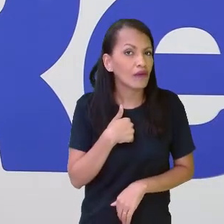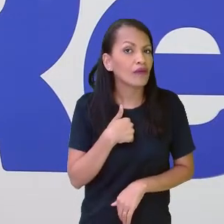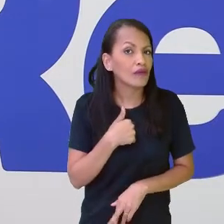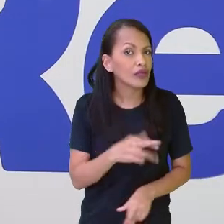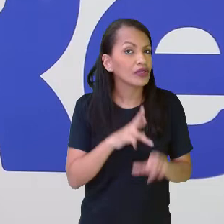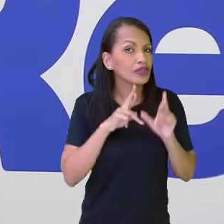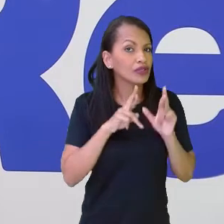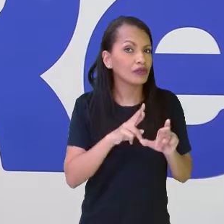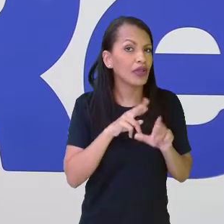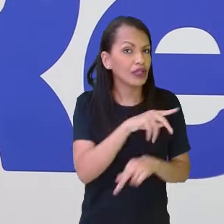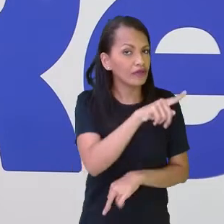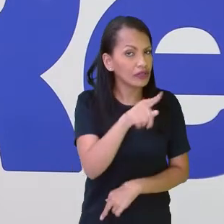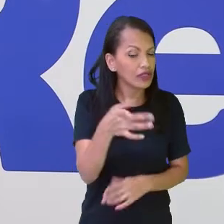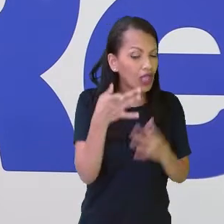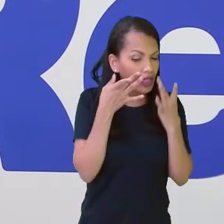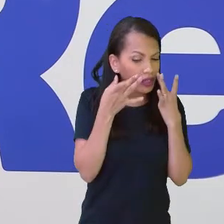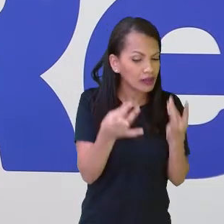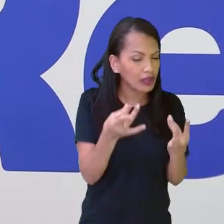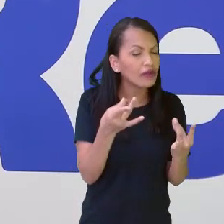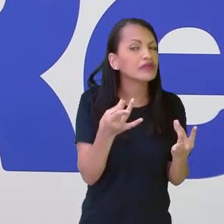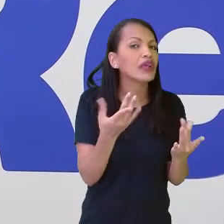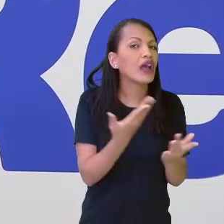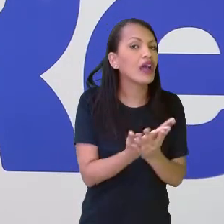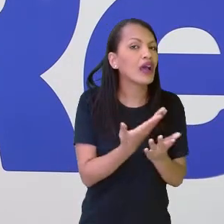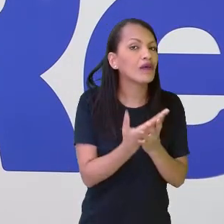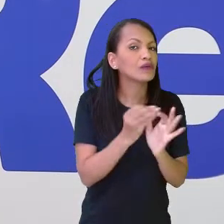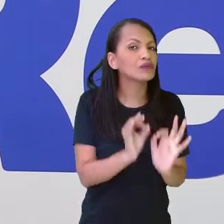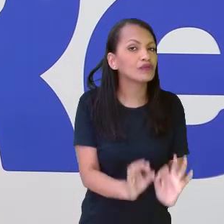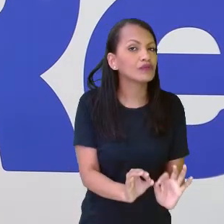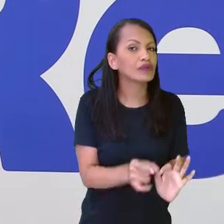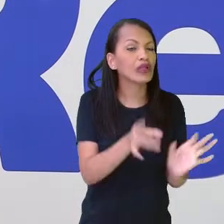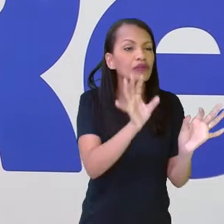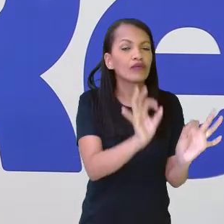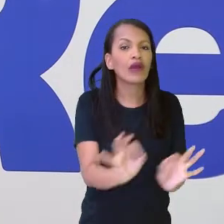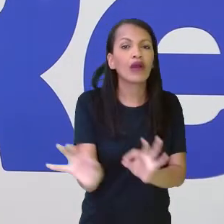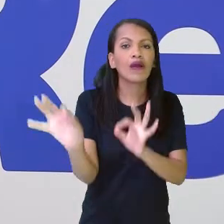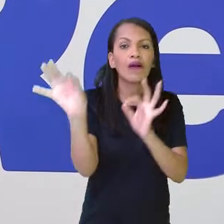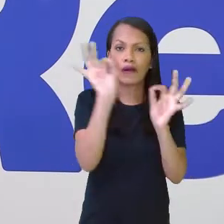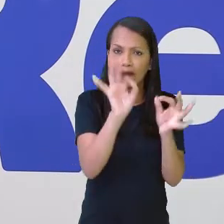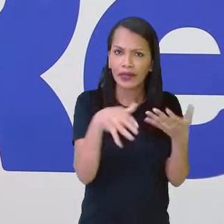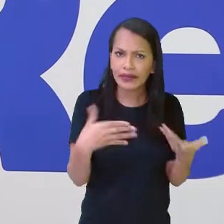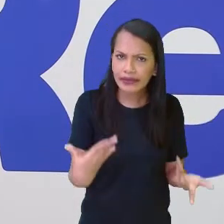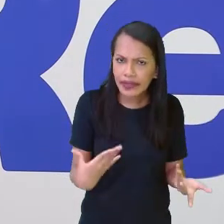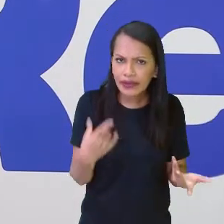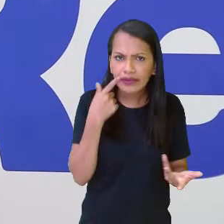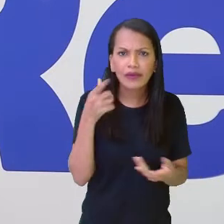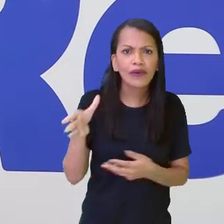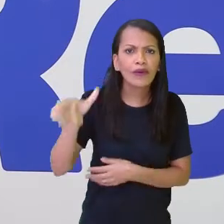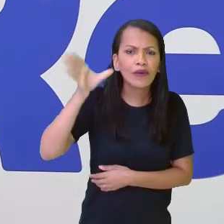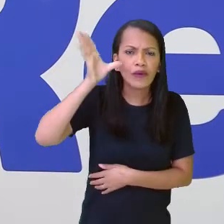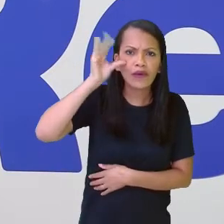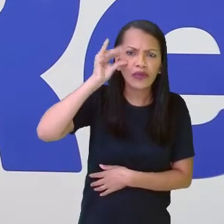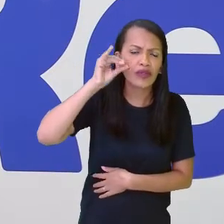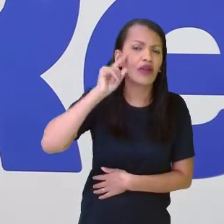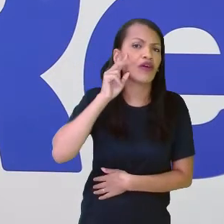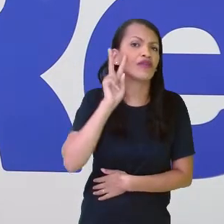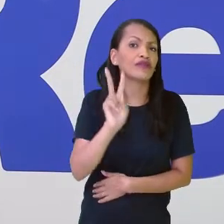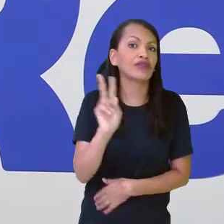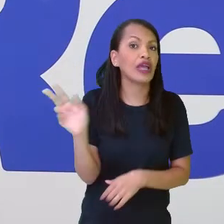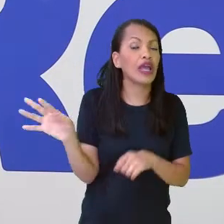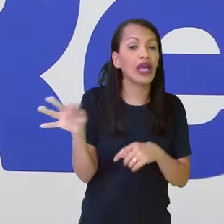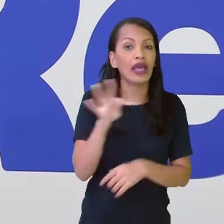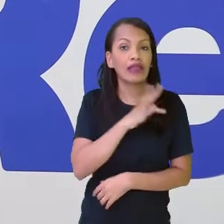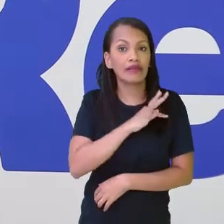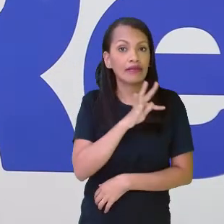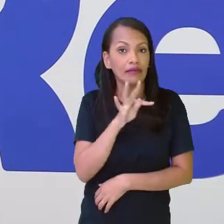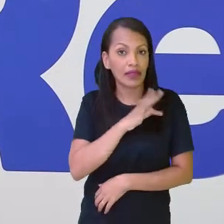prestando atenção ao que o professor está falando, tá? Estão acompanhando aí, né? Estão curiosos para ver a técnica que ele vai